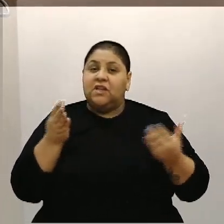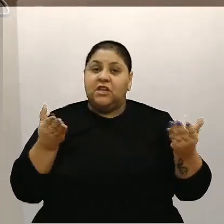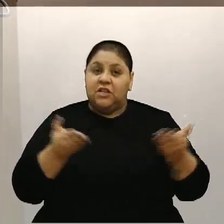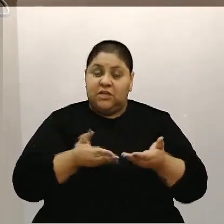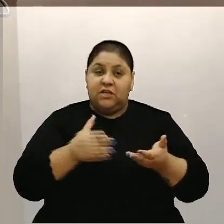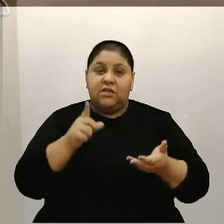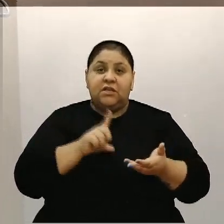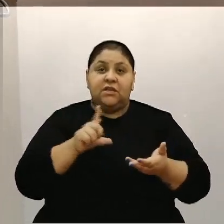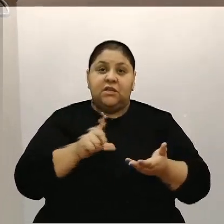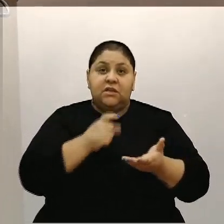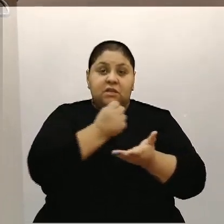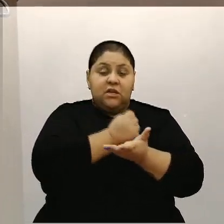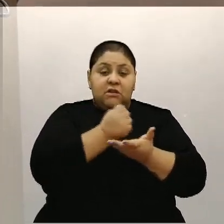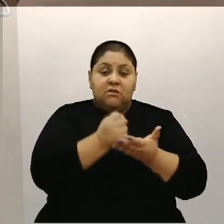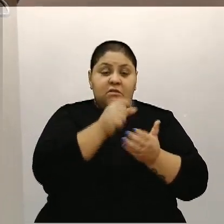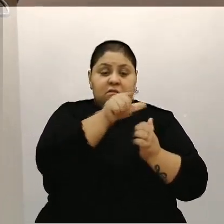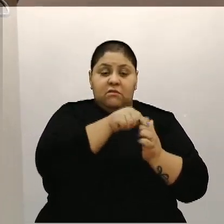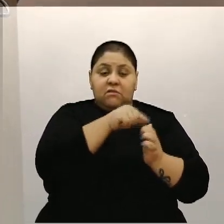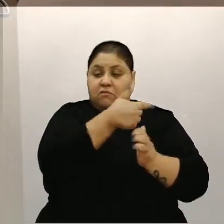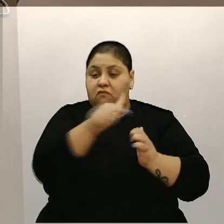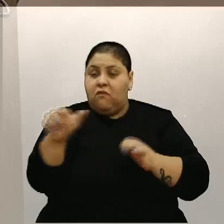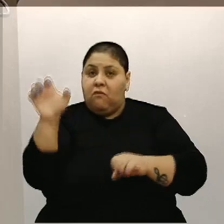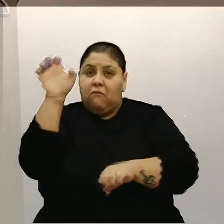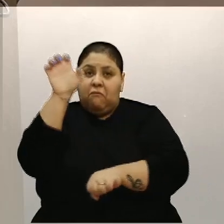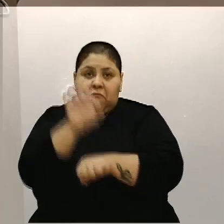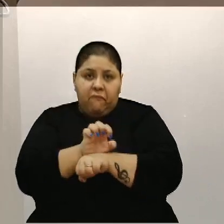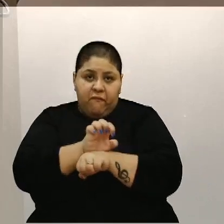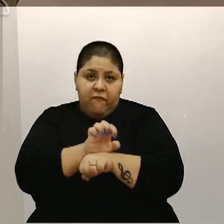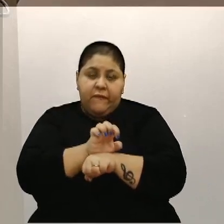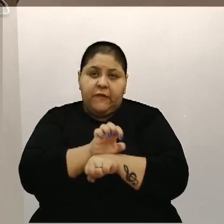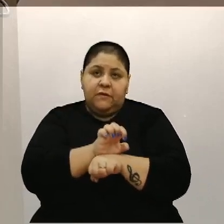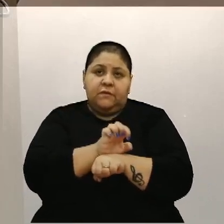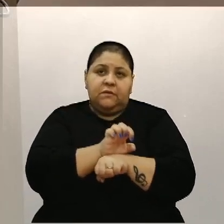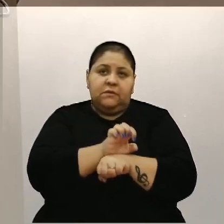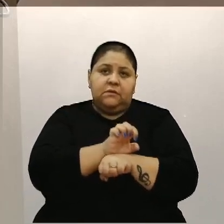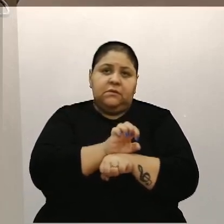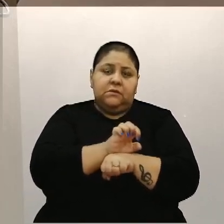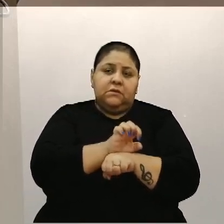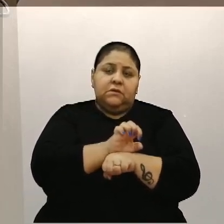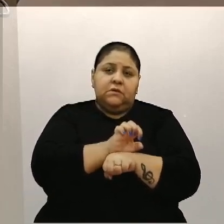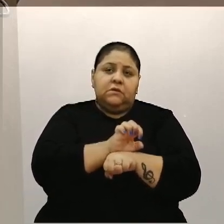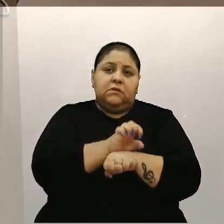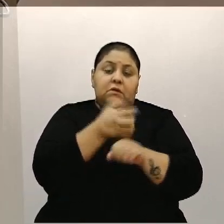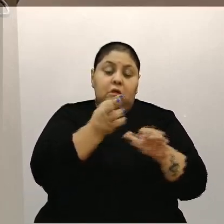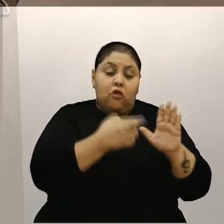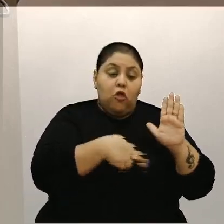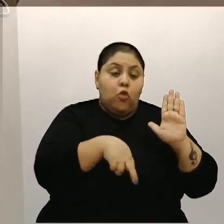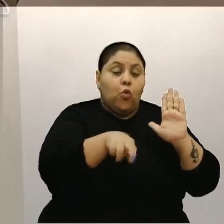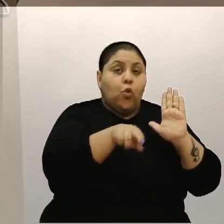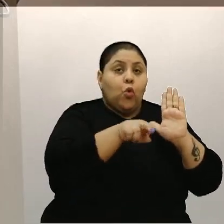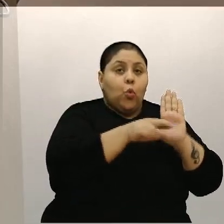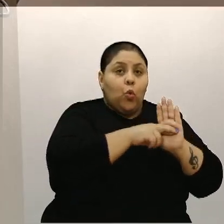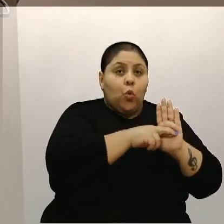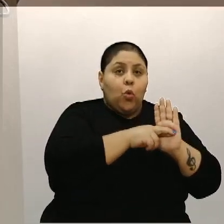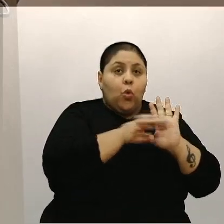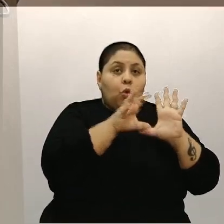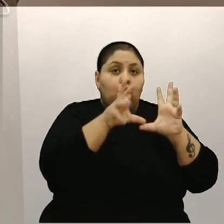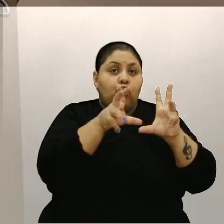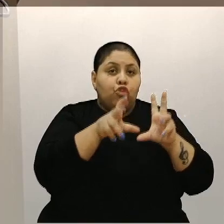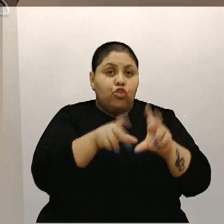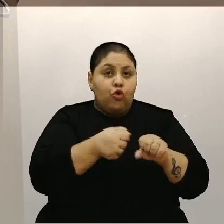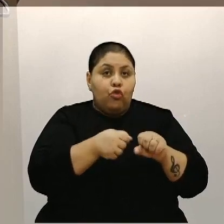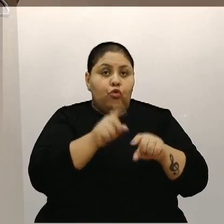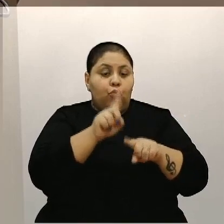tinha contratado uma empresa de outro estado para um reaproveitamento de todo esse